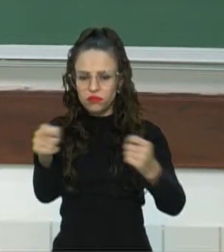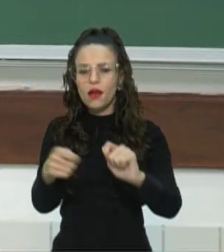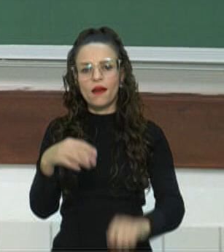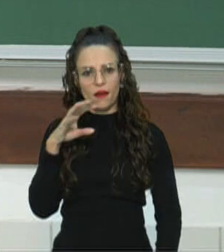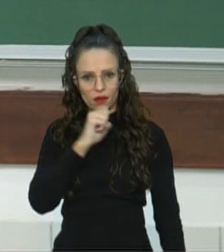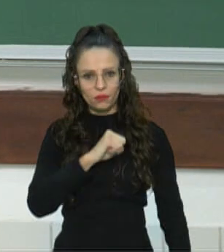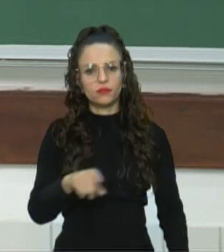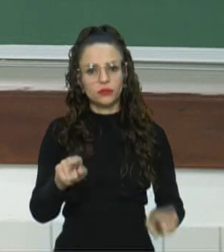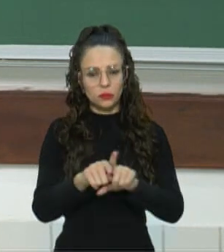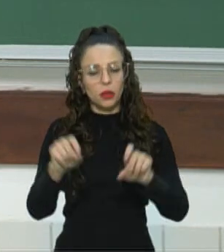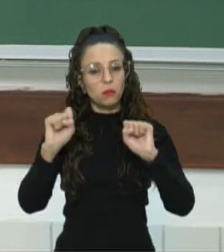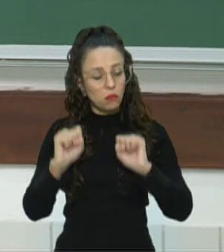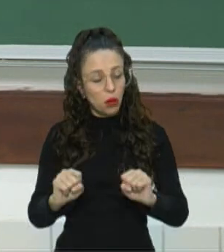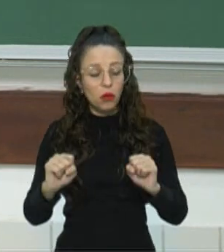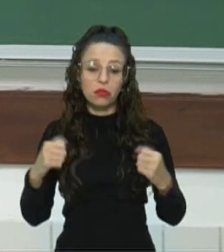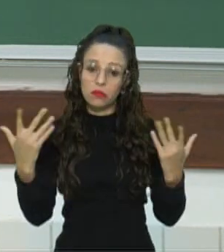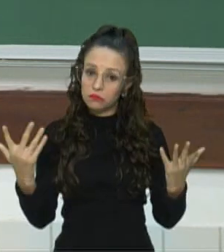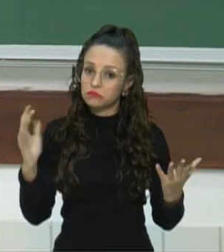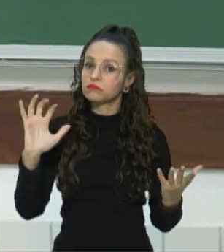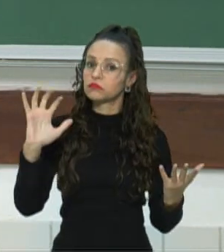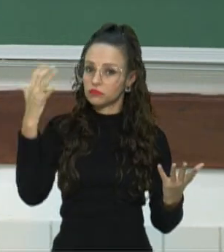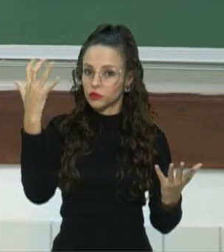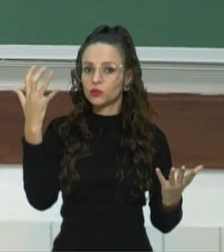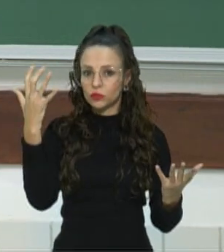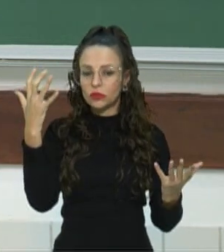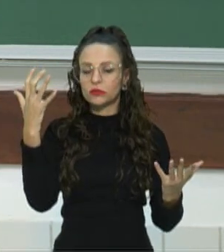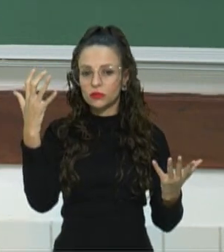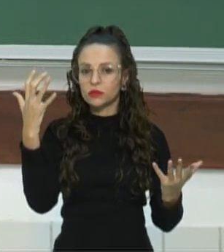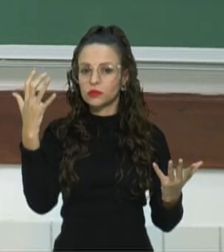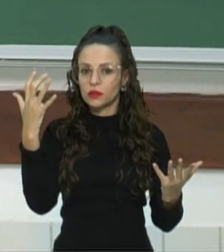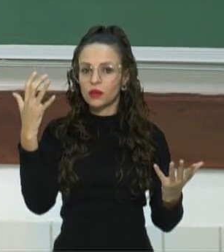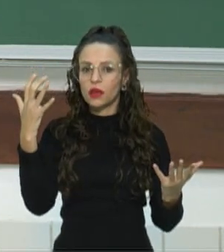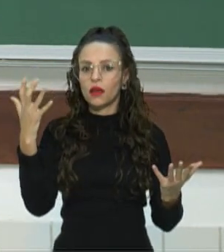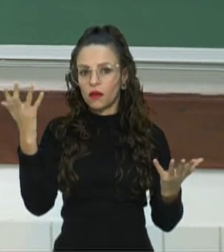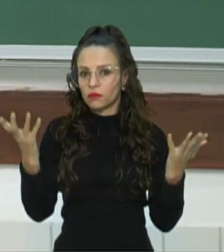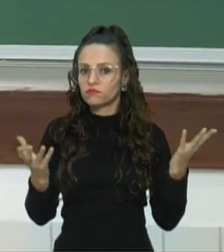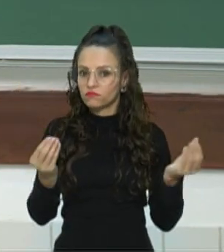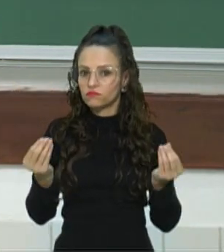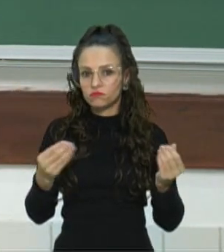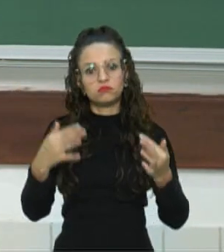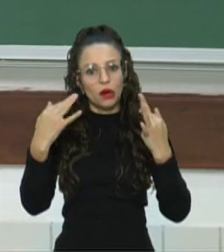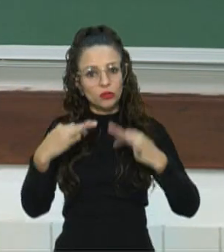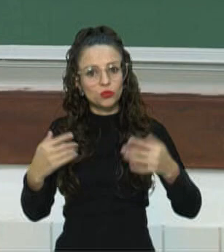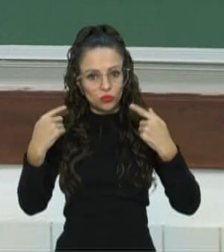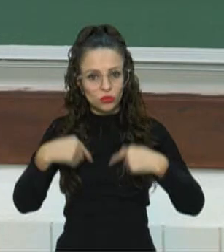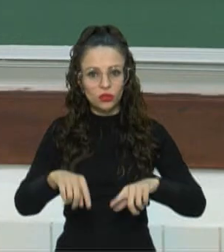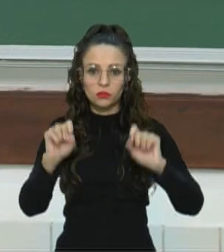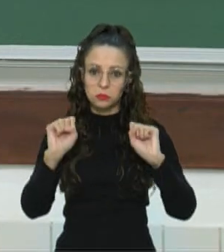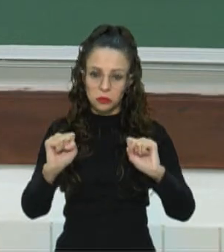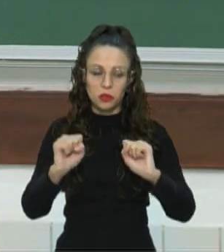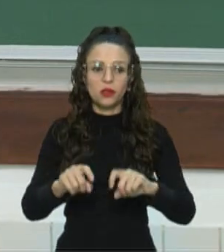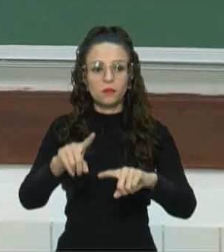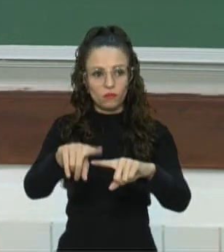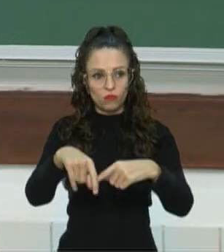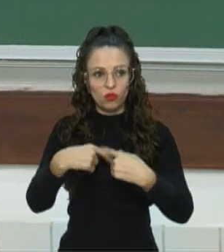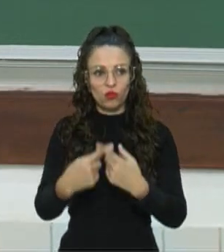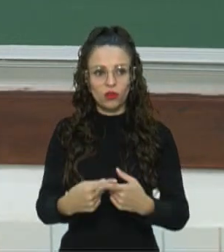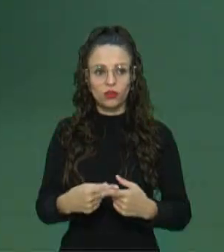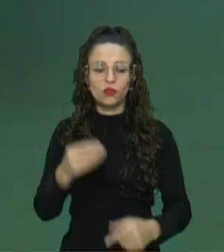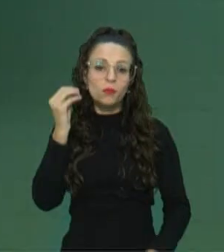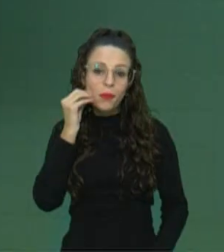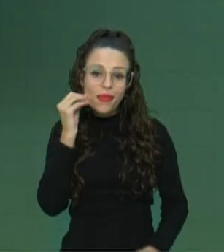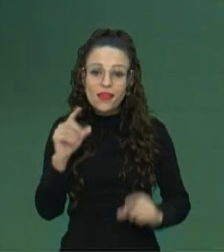força, também pode levar os atletas também a estar se machucando, né? Então, por isso, para